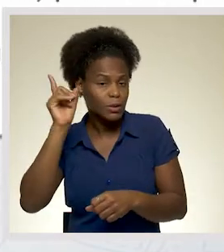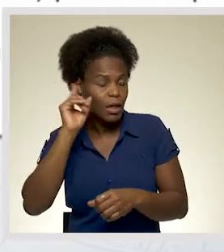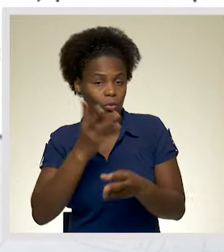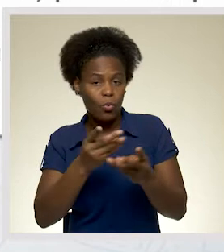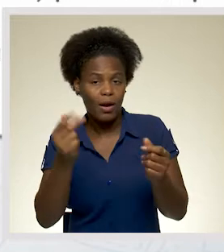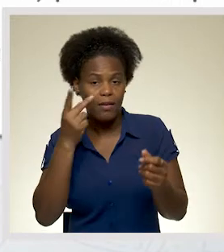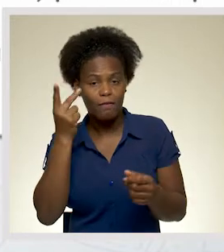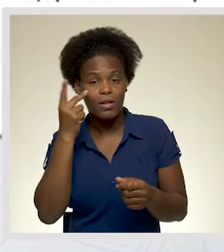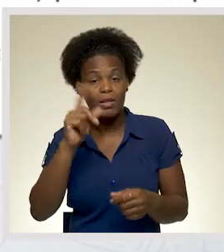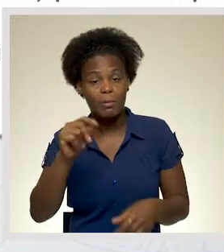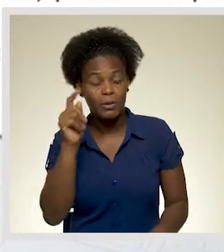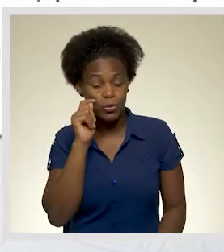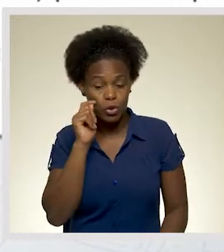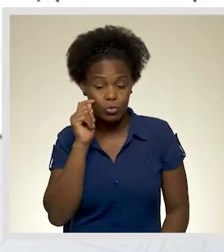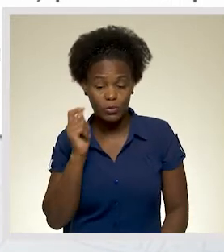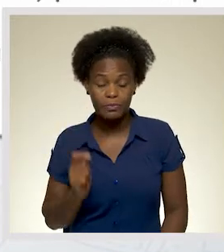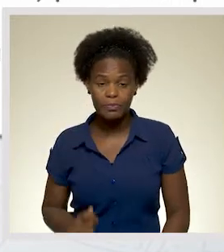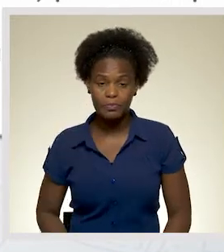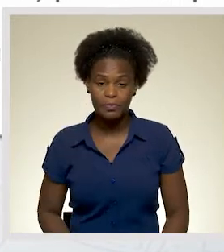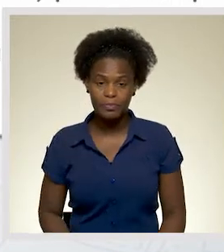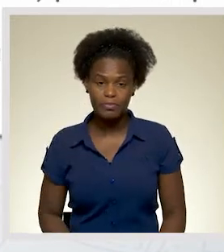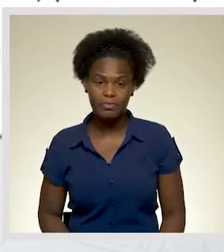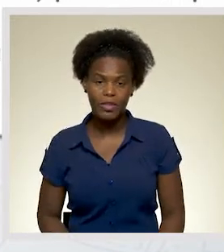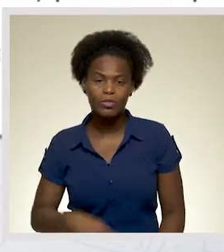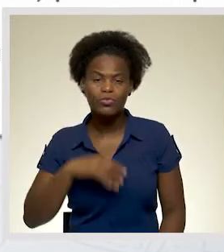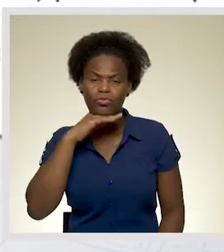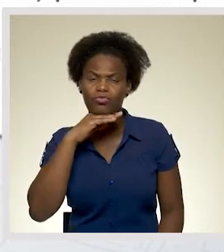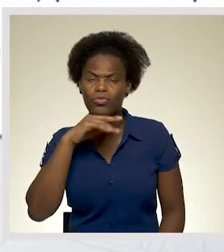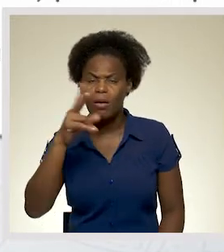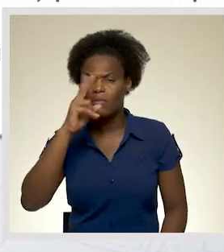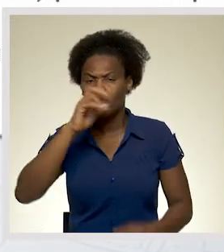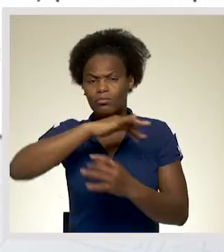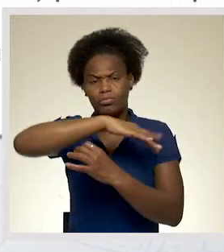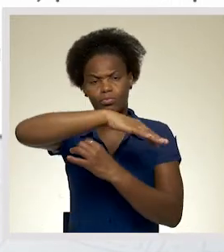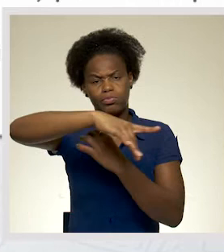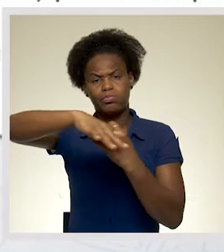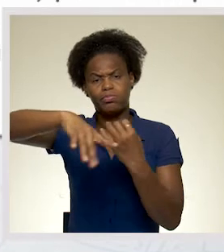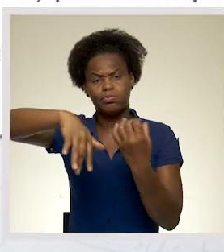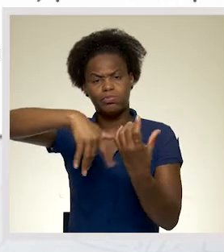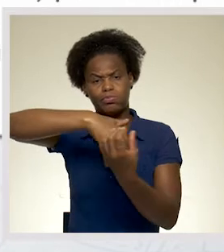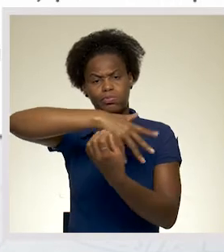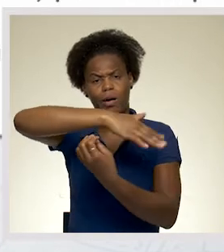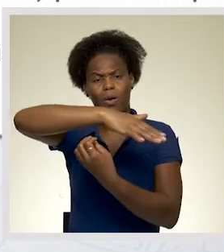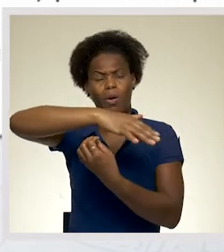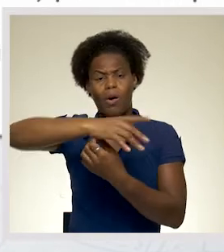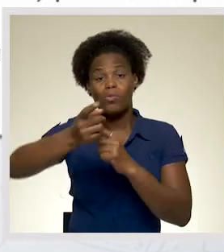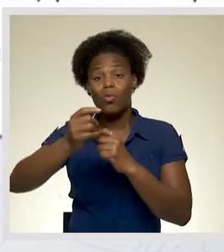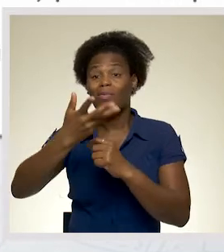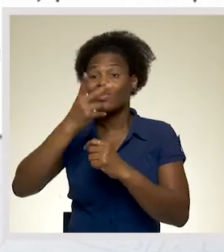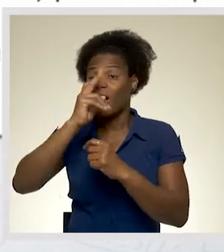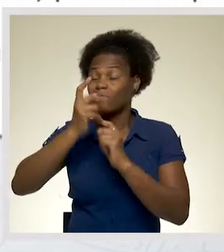vida e o turismo. A poluição atmosférica, ao ponto de haver alteração da qualidade do